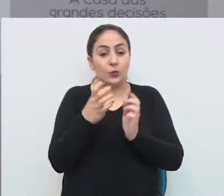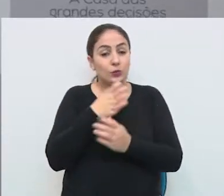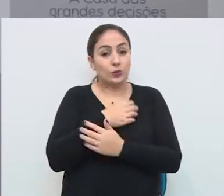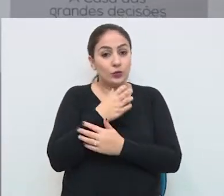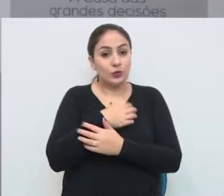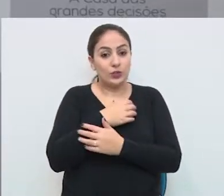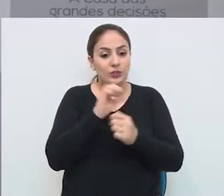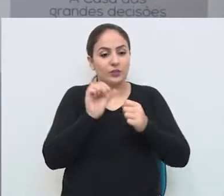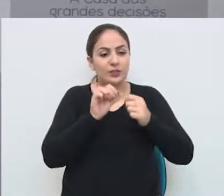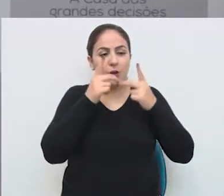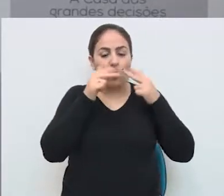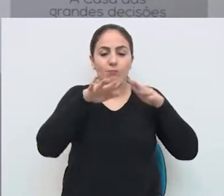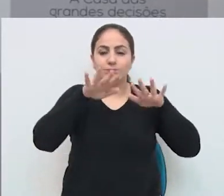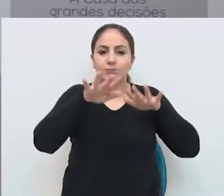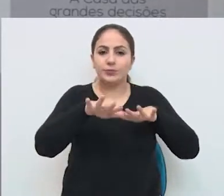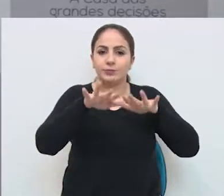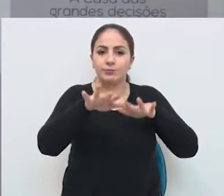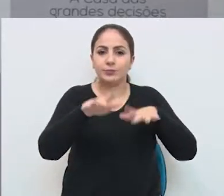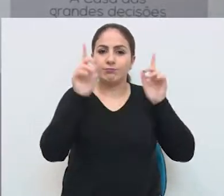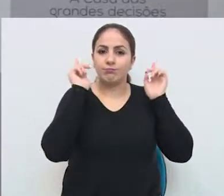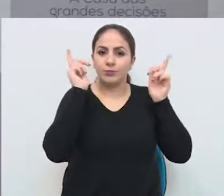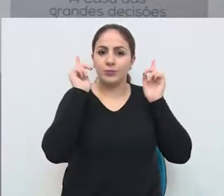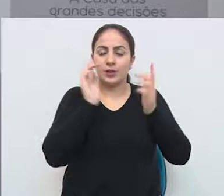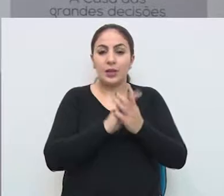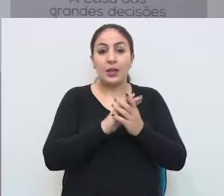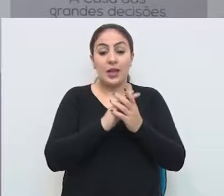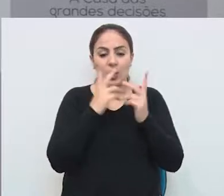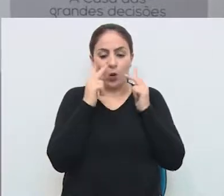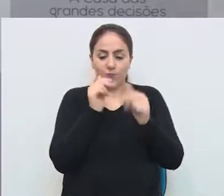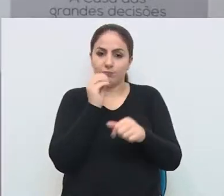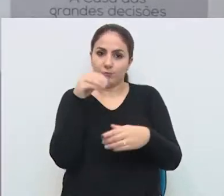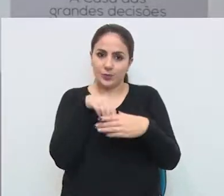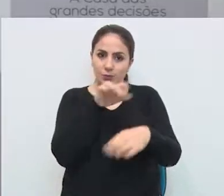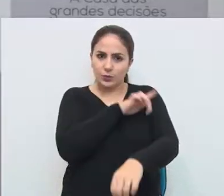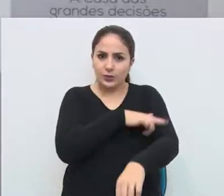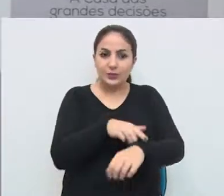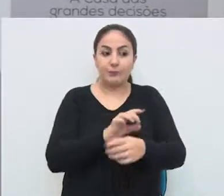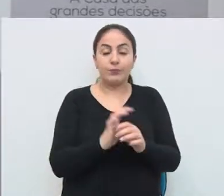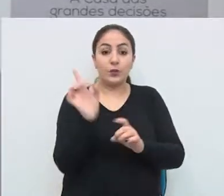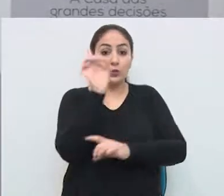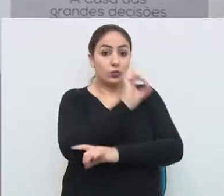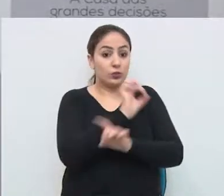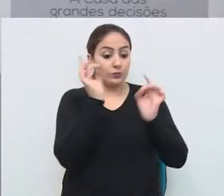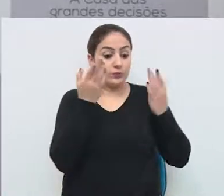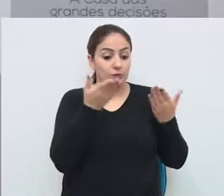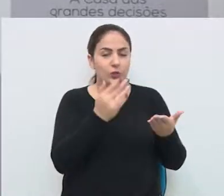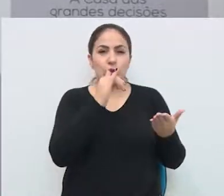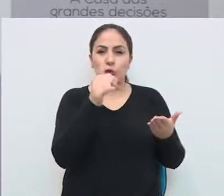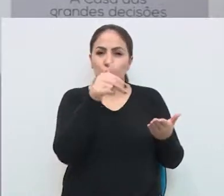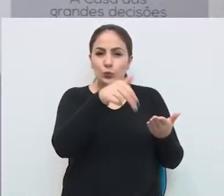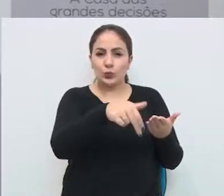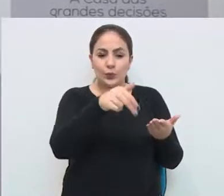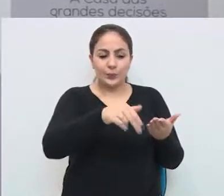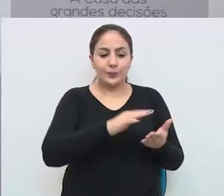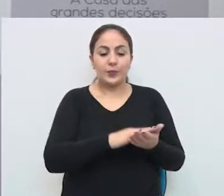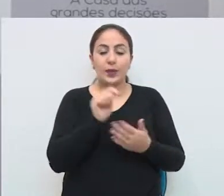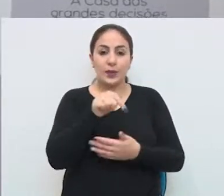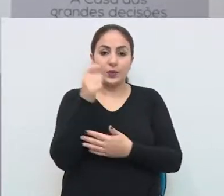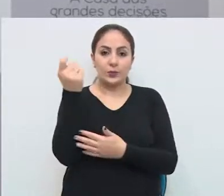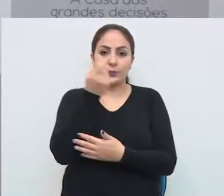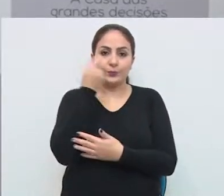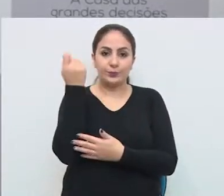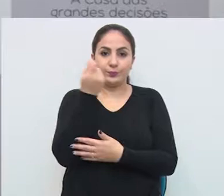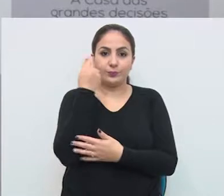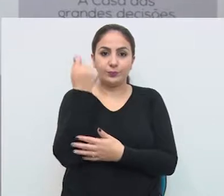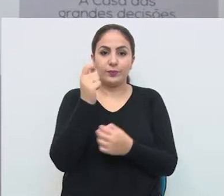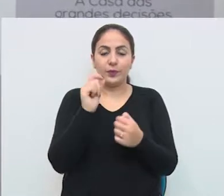a maneira de fazer um protesto educacional, né? Ou seja, naquele dia em específico, geralmente é no mês de junho, né? Aqui no